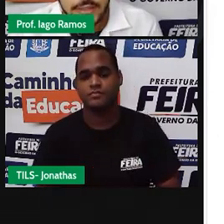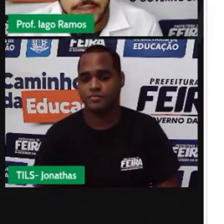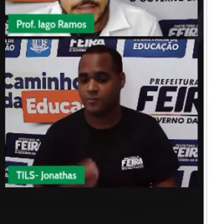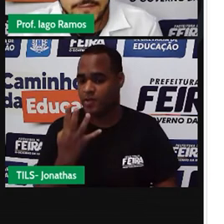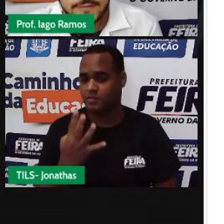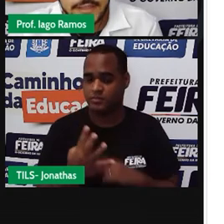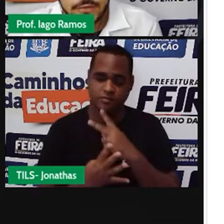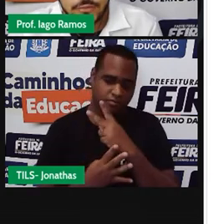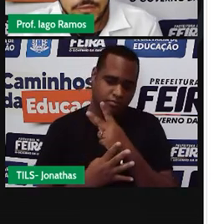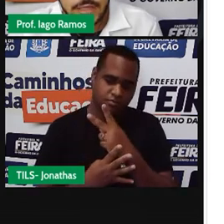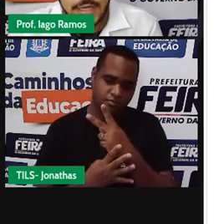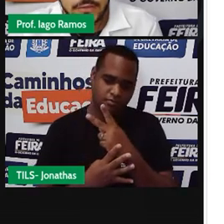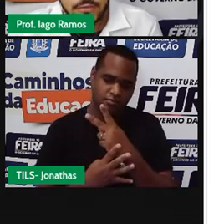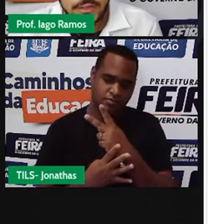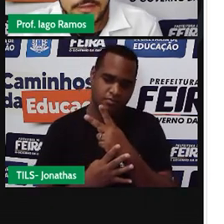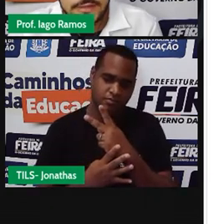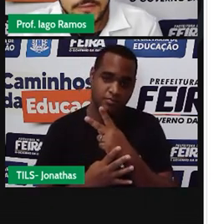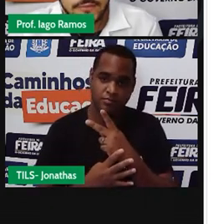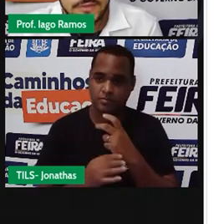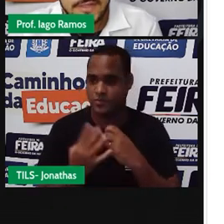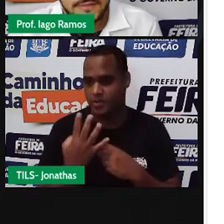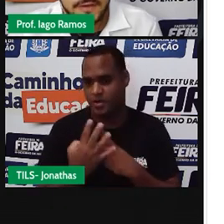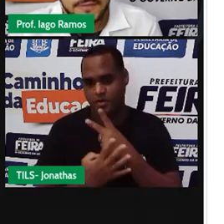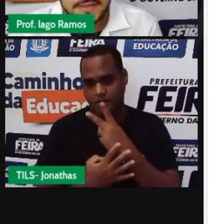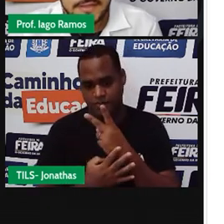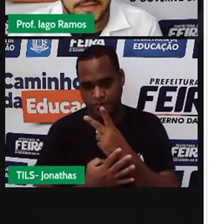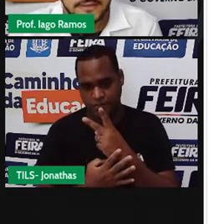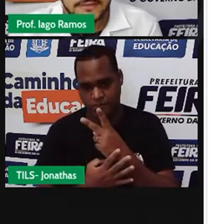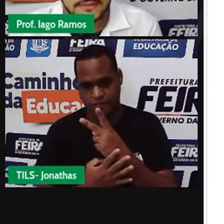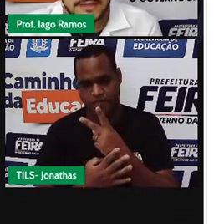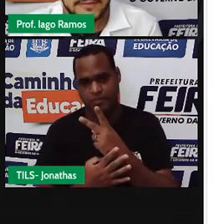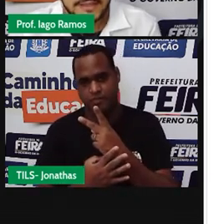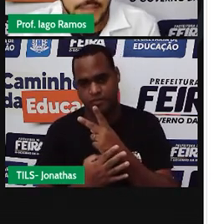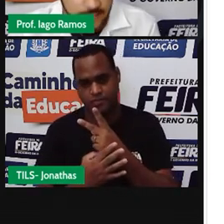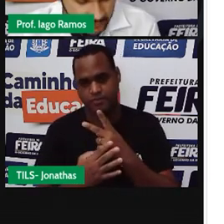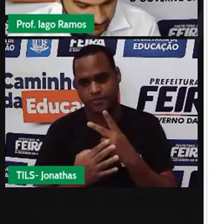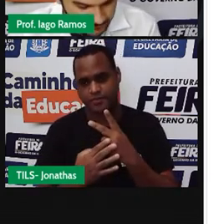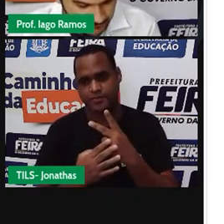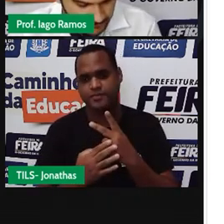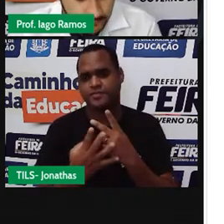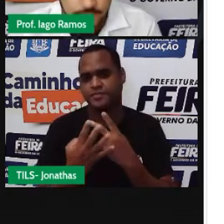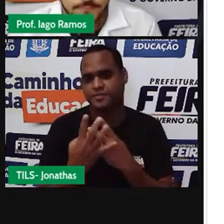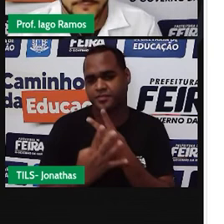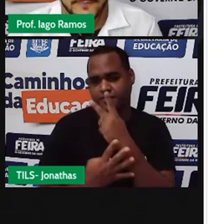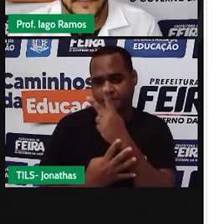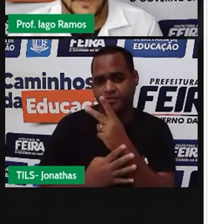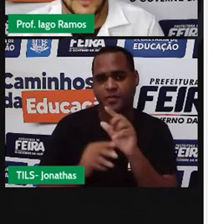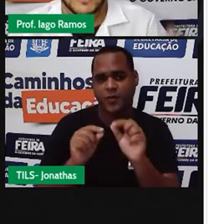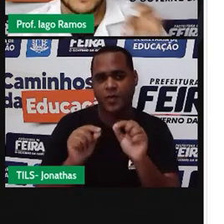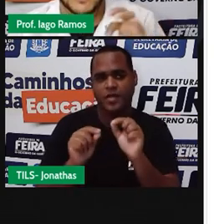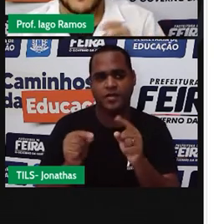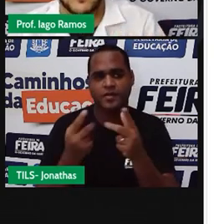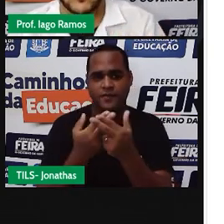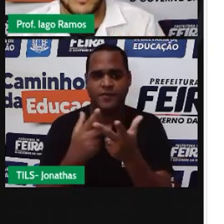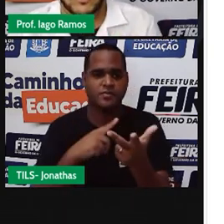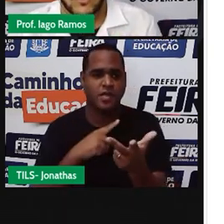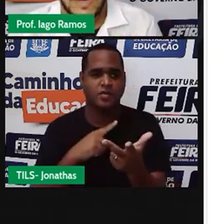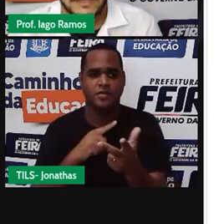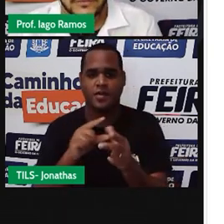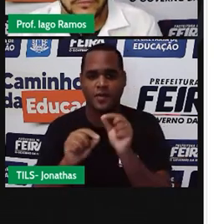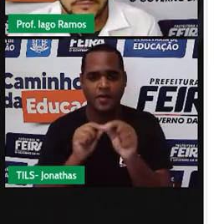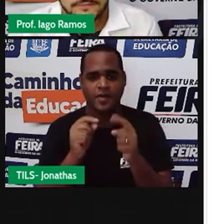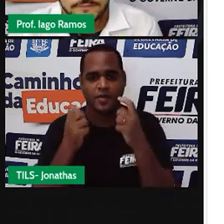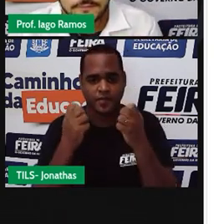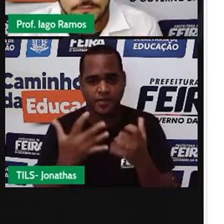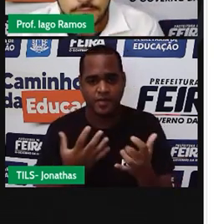4 elevado a 2 você vai fazer na verdade Quem escreveu o